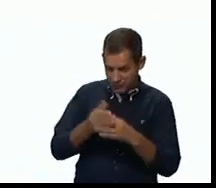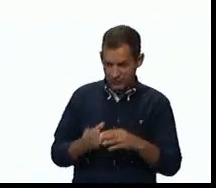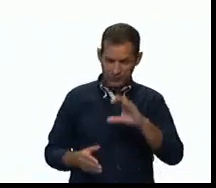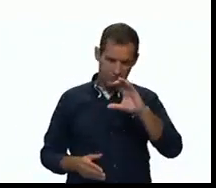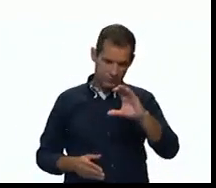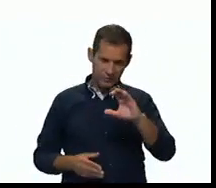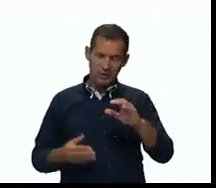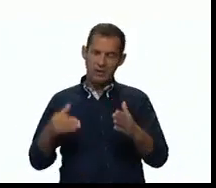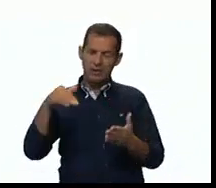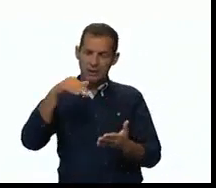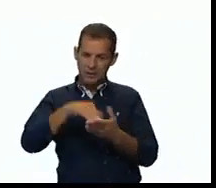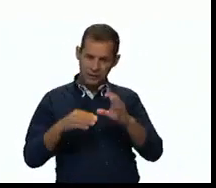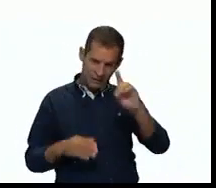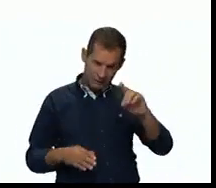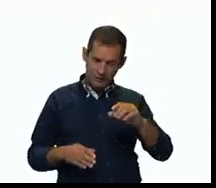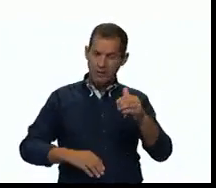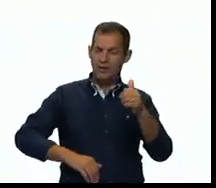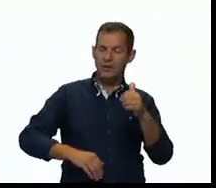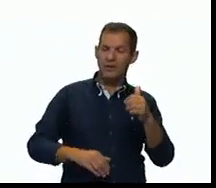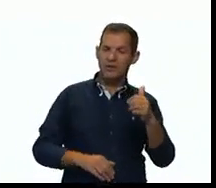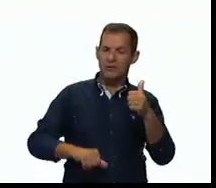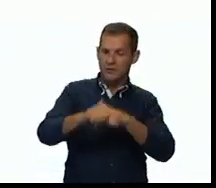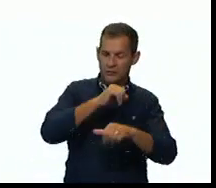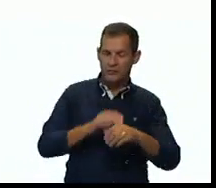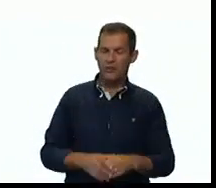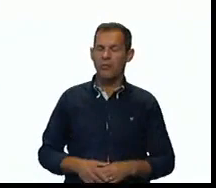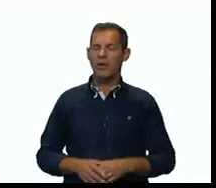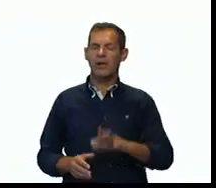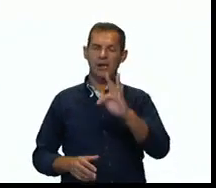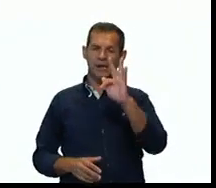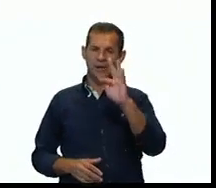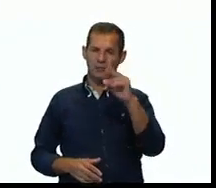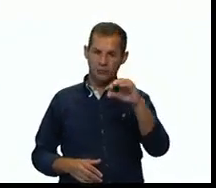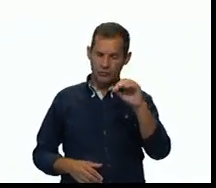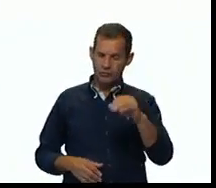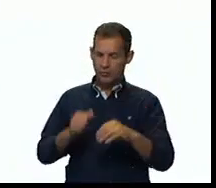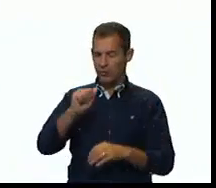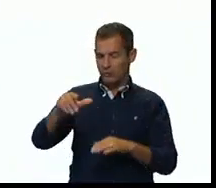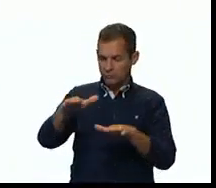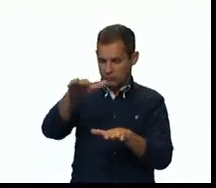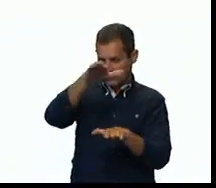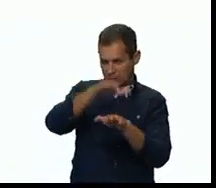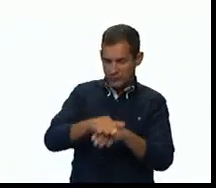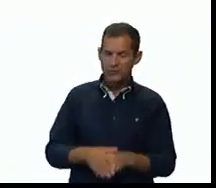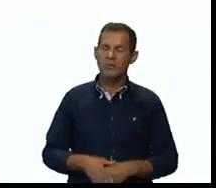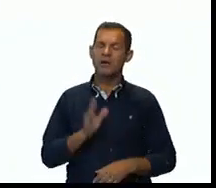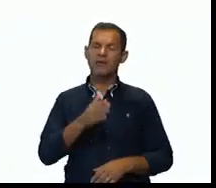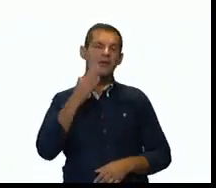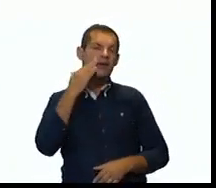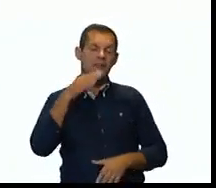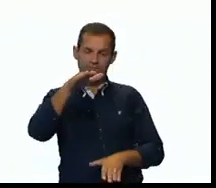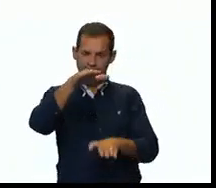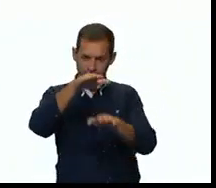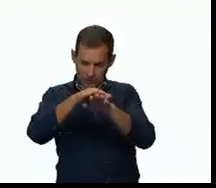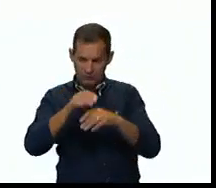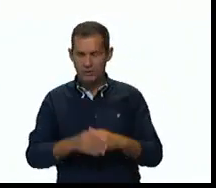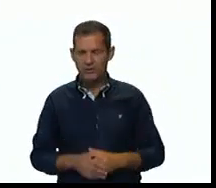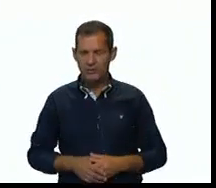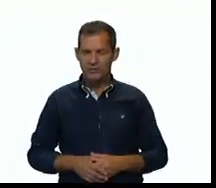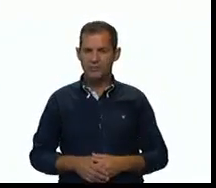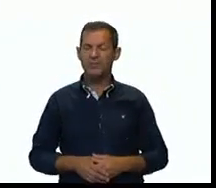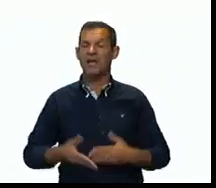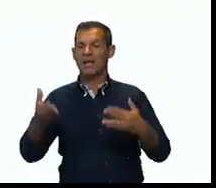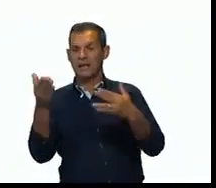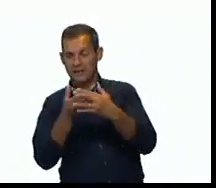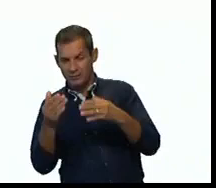C a D, inverte. A função azul está acima e a função em rosa está abaixo. E